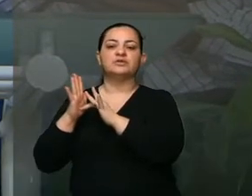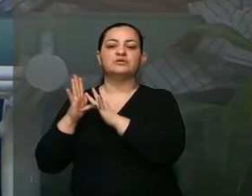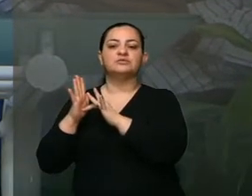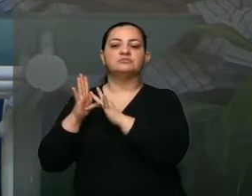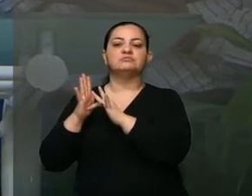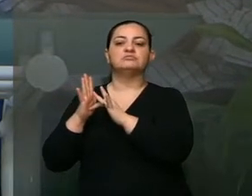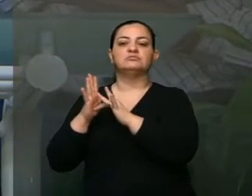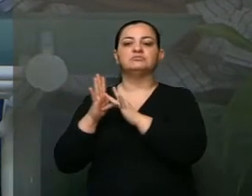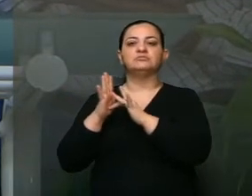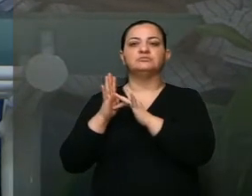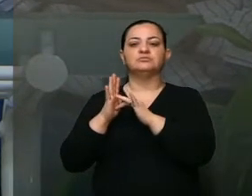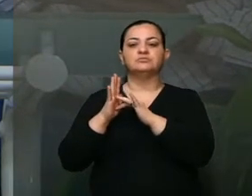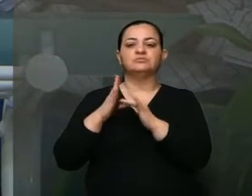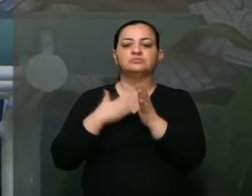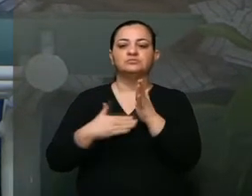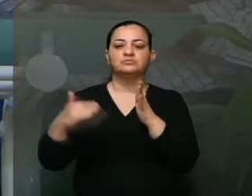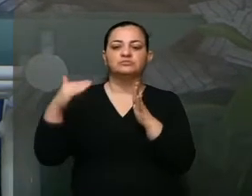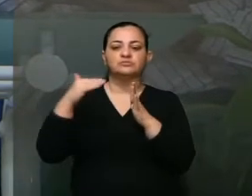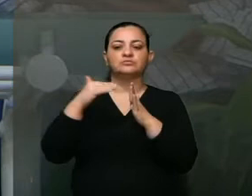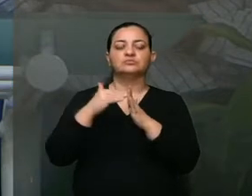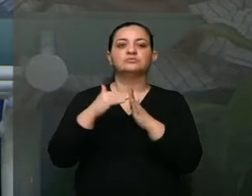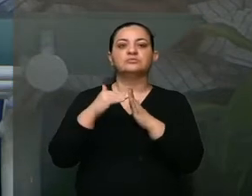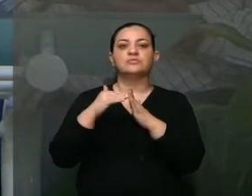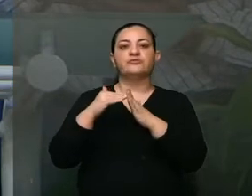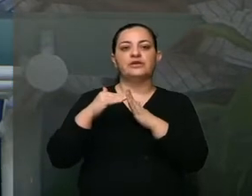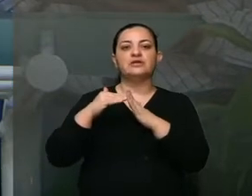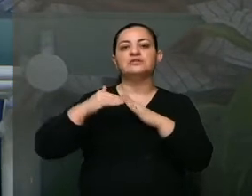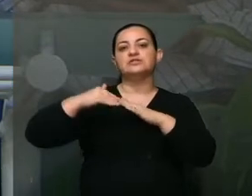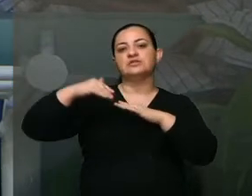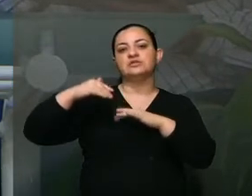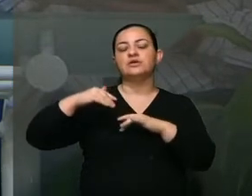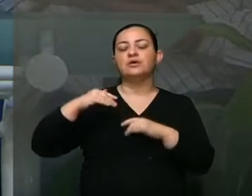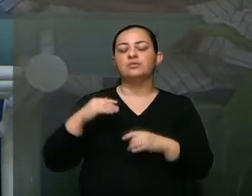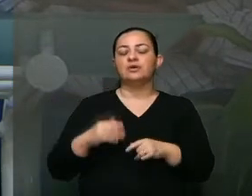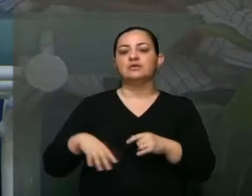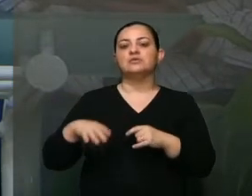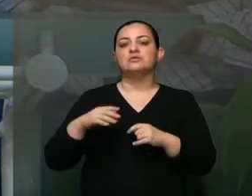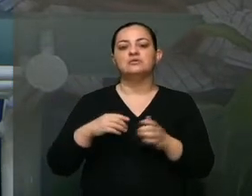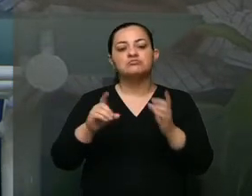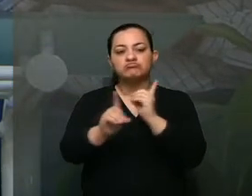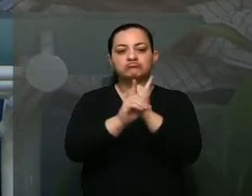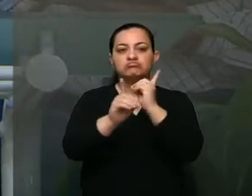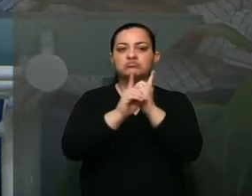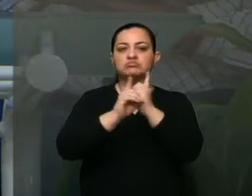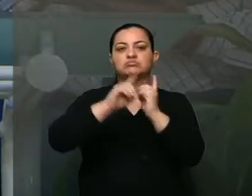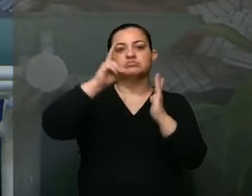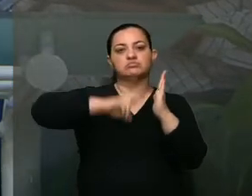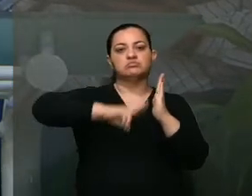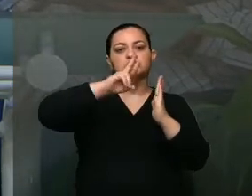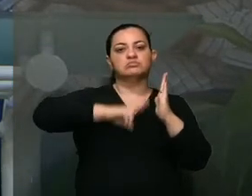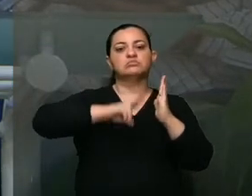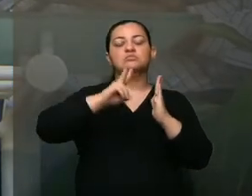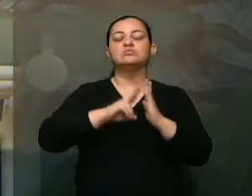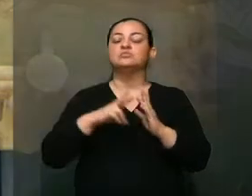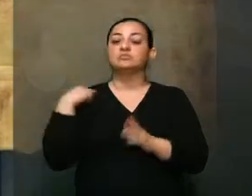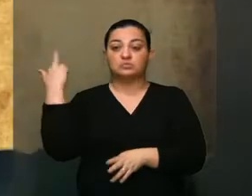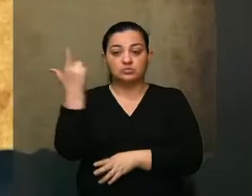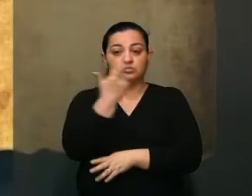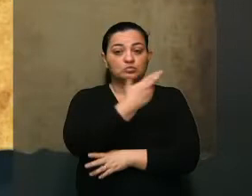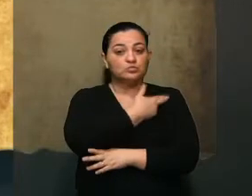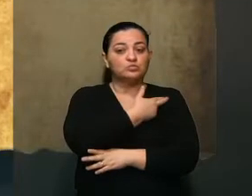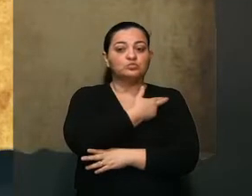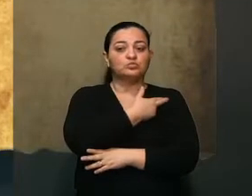todos encontrar o ato cinco versos 32 e nós